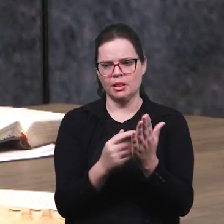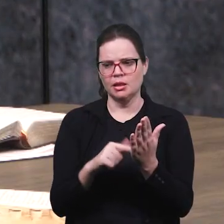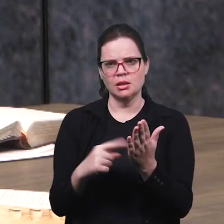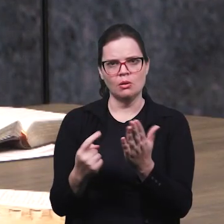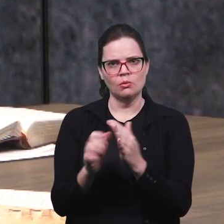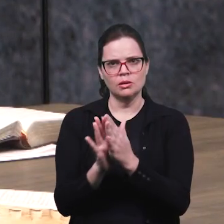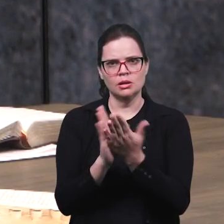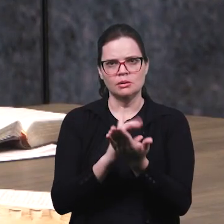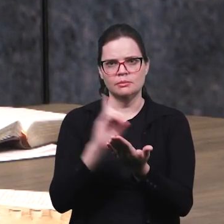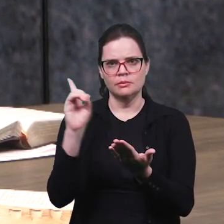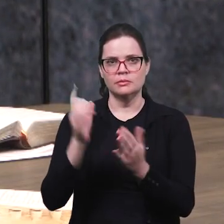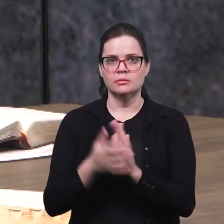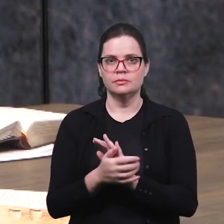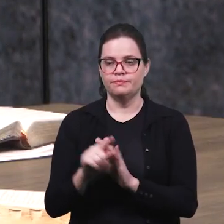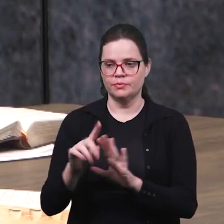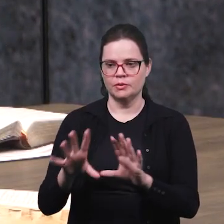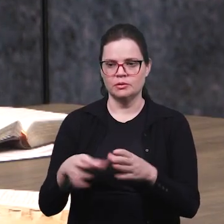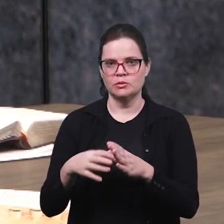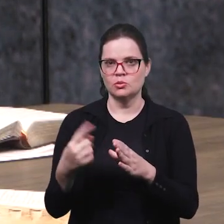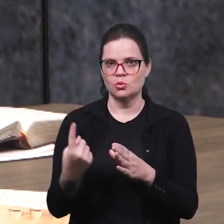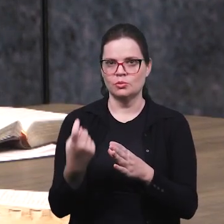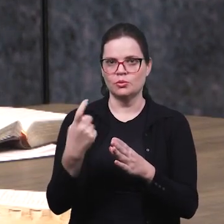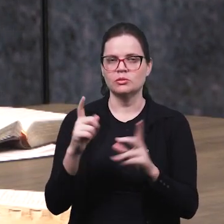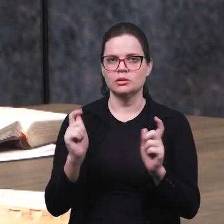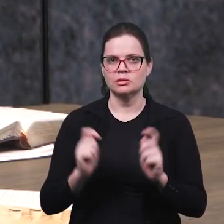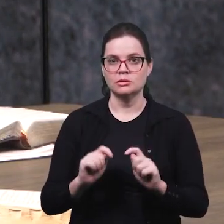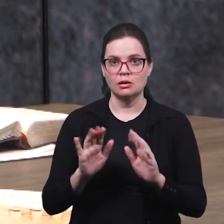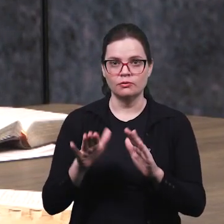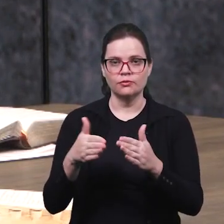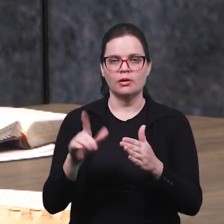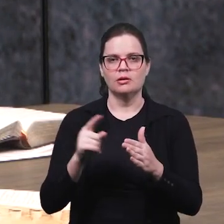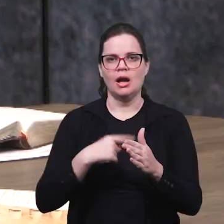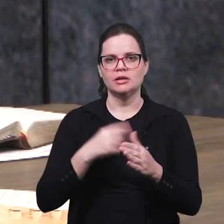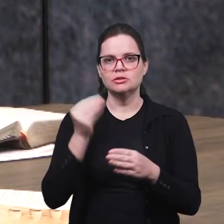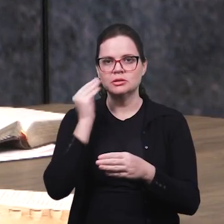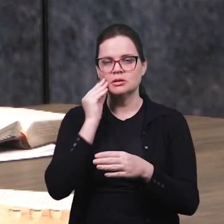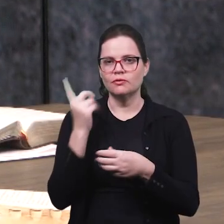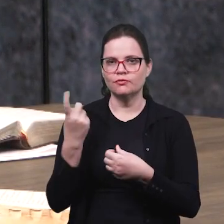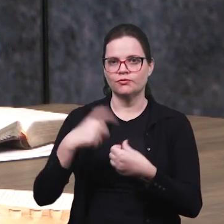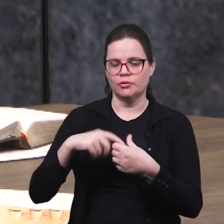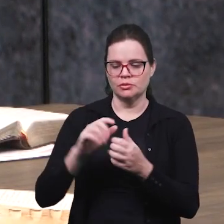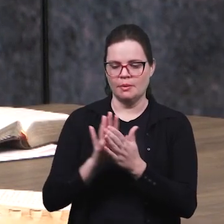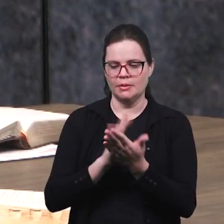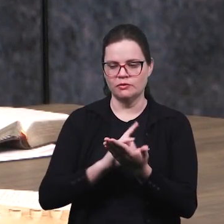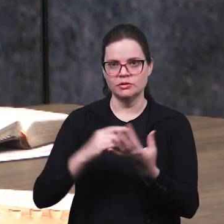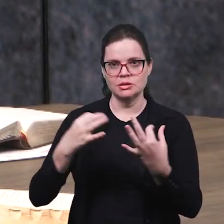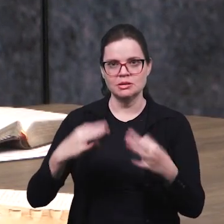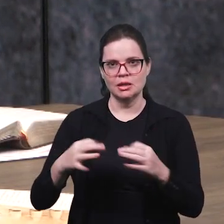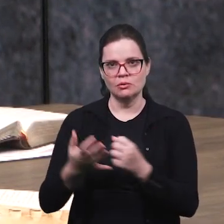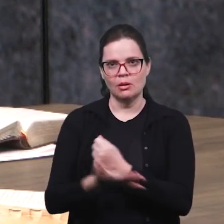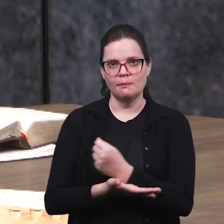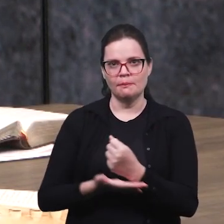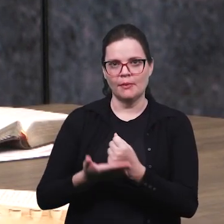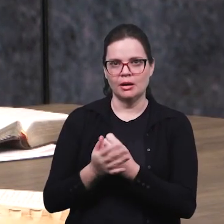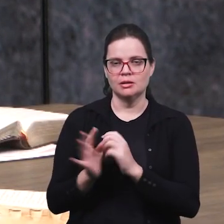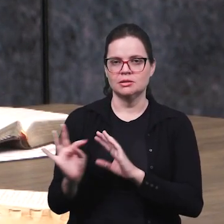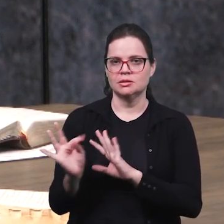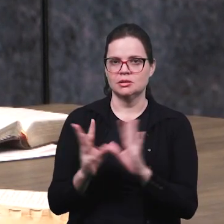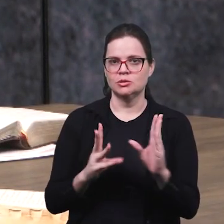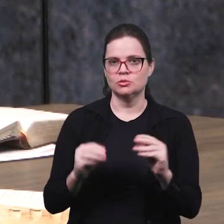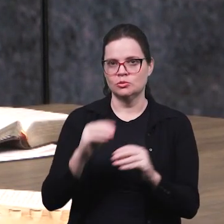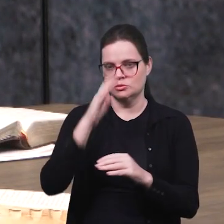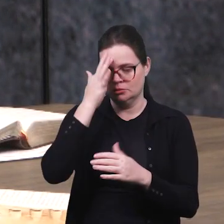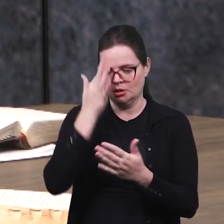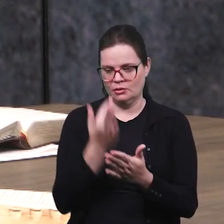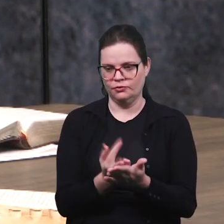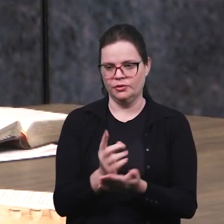massas que tem esse viés, né? De recuperar a Bíblia, né? Como elemento único e fundamental